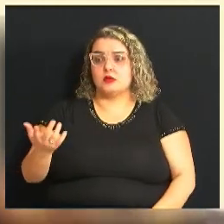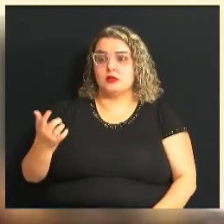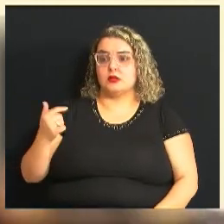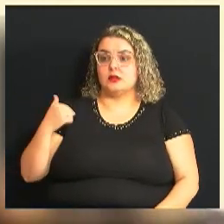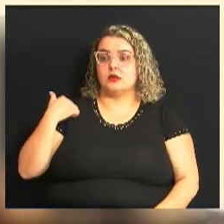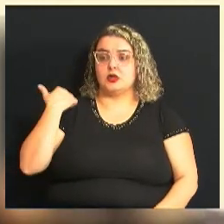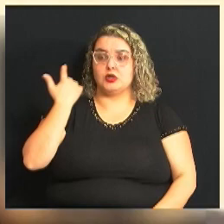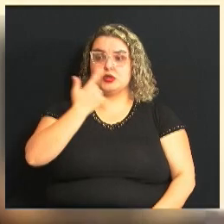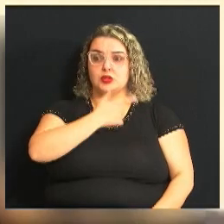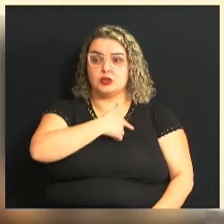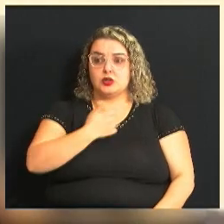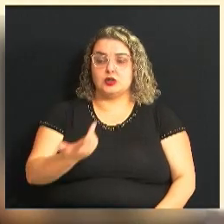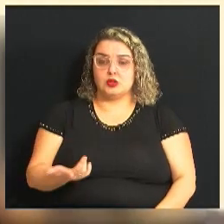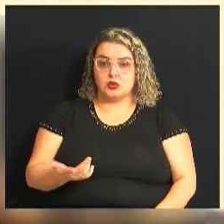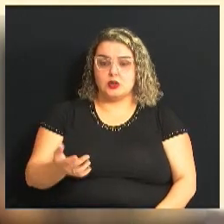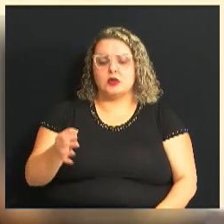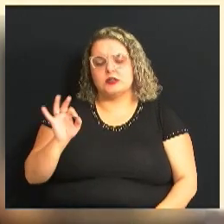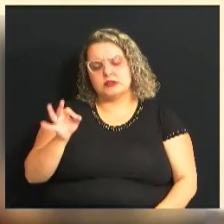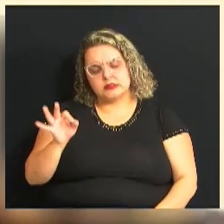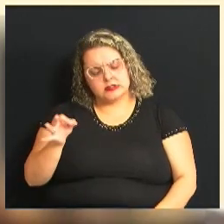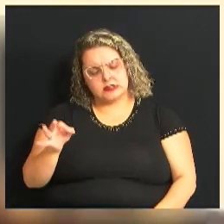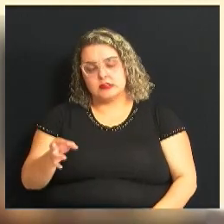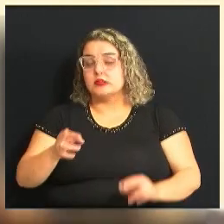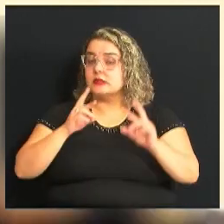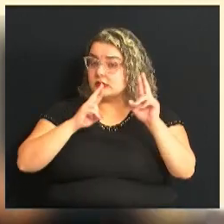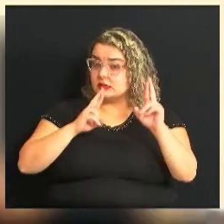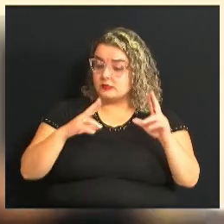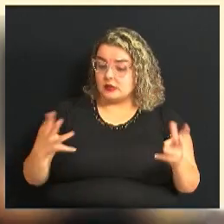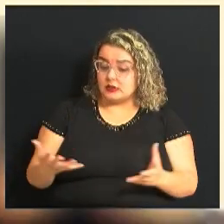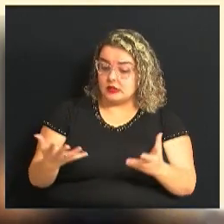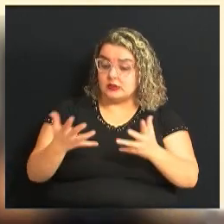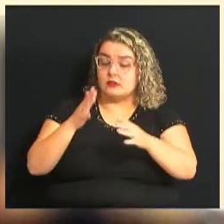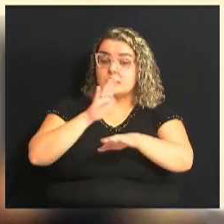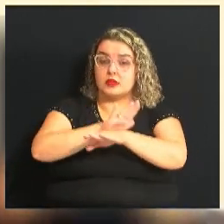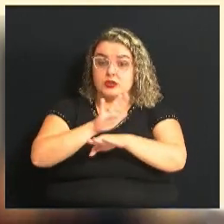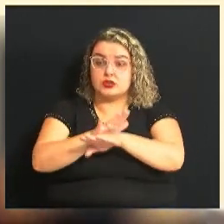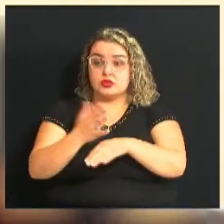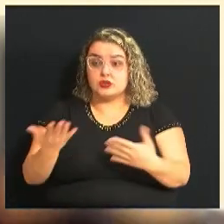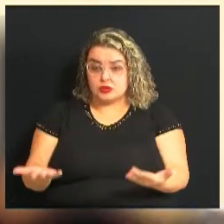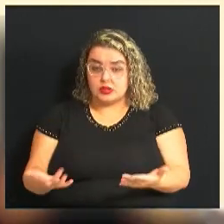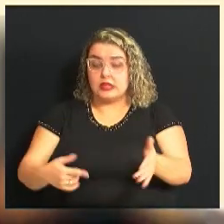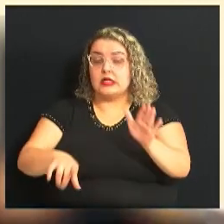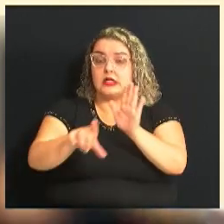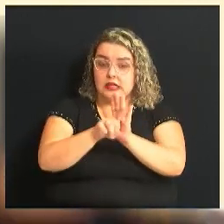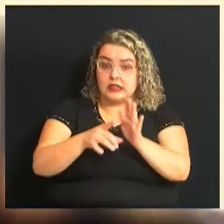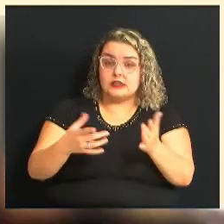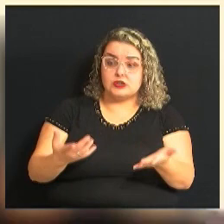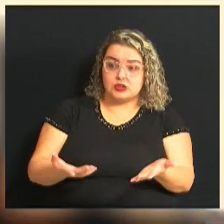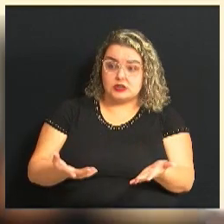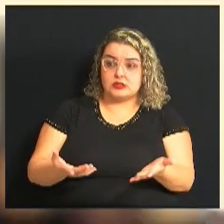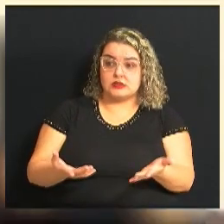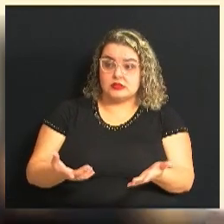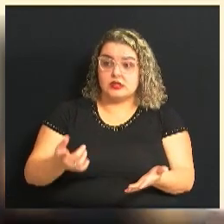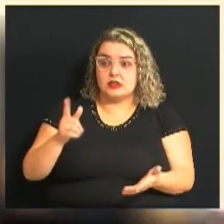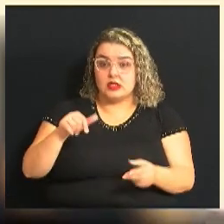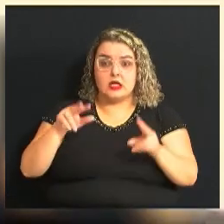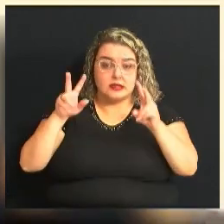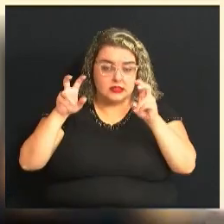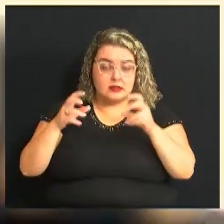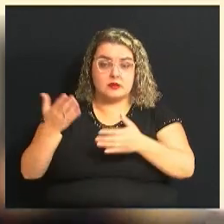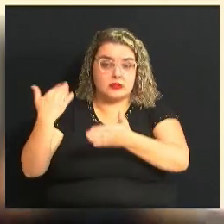gente com certeza espera que vai contribuir muito na questão dessa legislação que foi tema da última